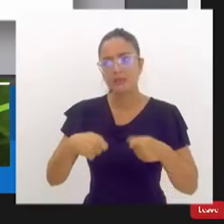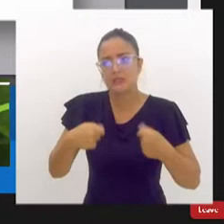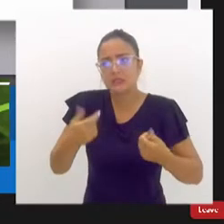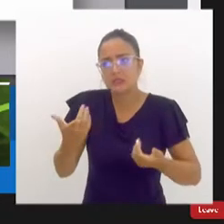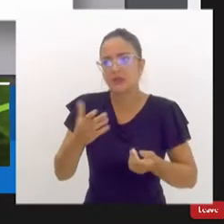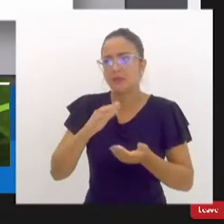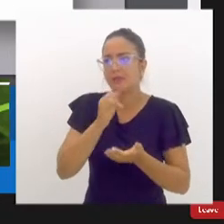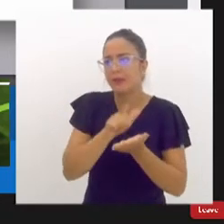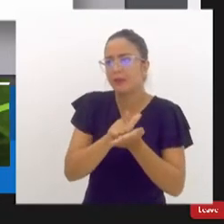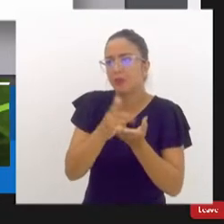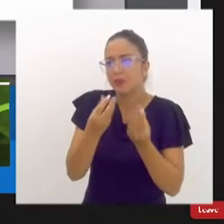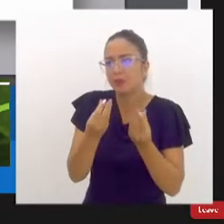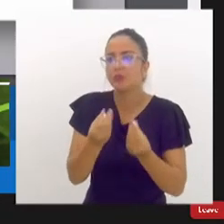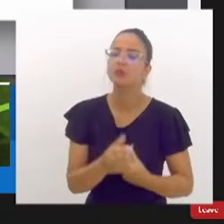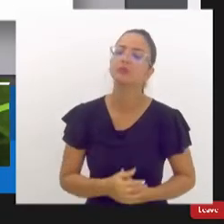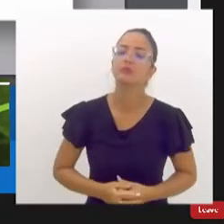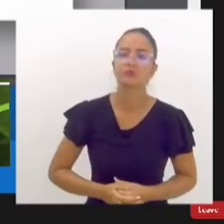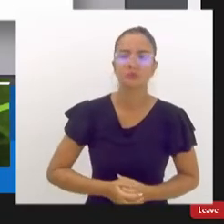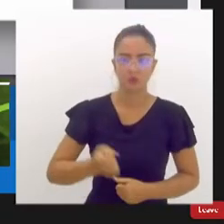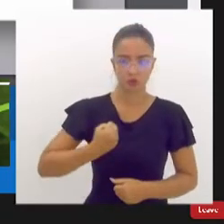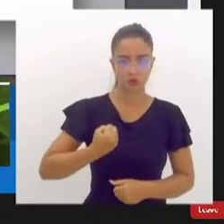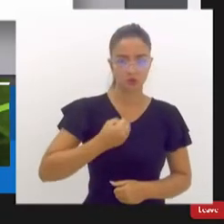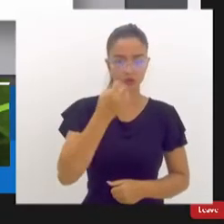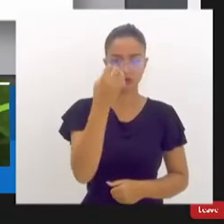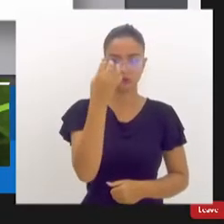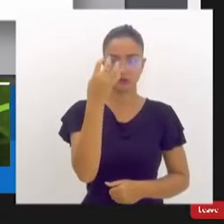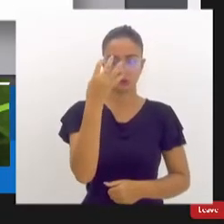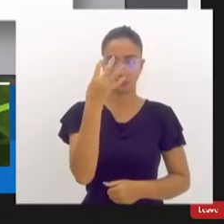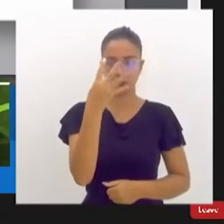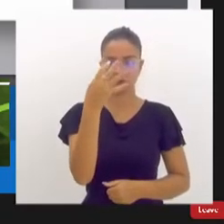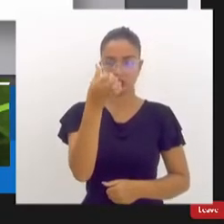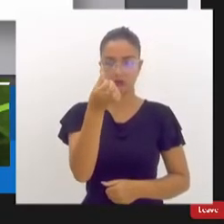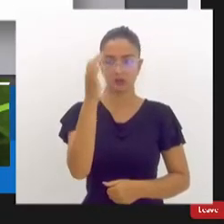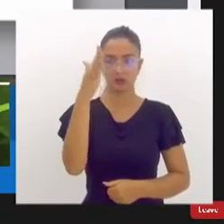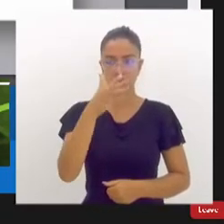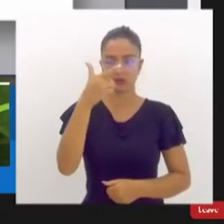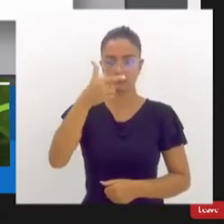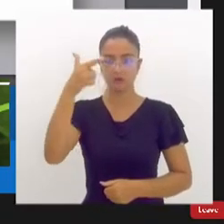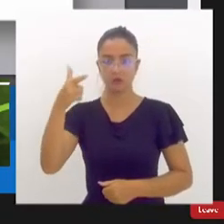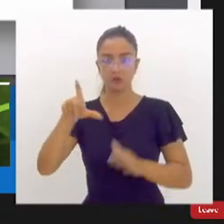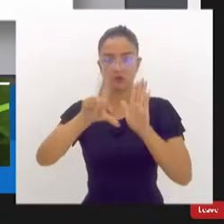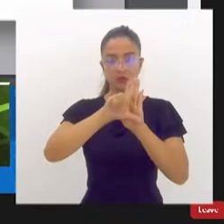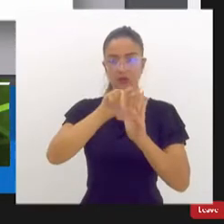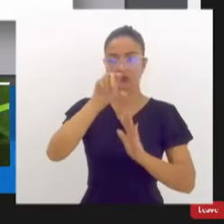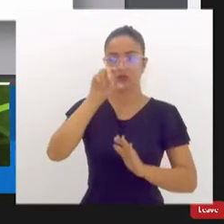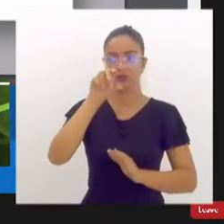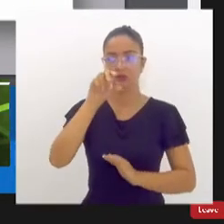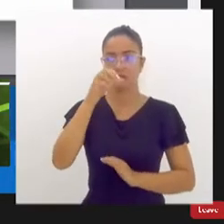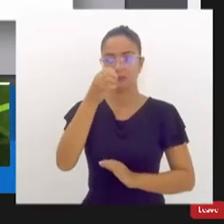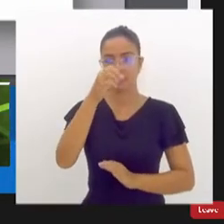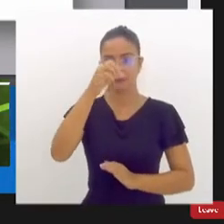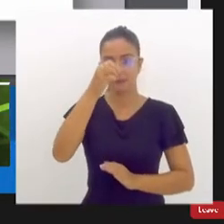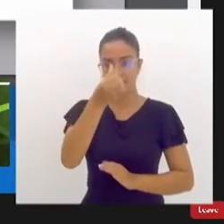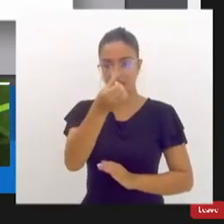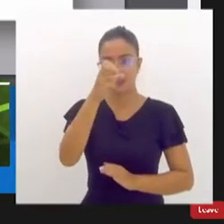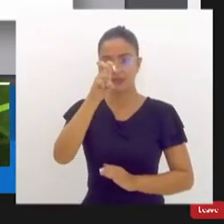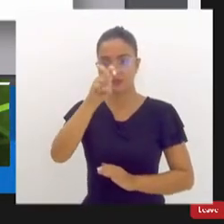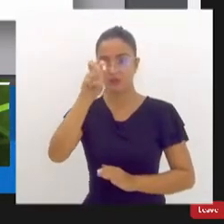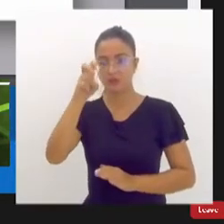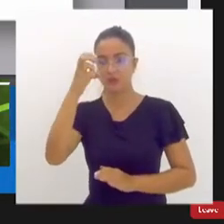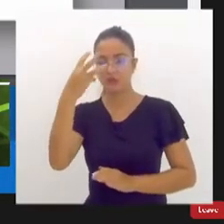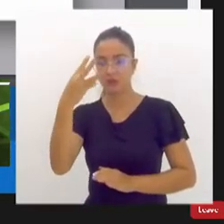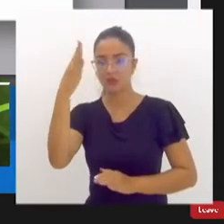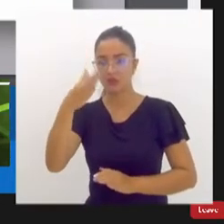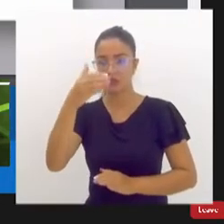de 2022 fala sobre a aplicação da Lei 6553 de 2013 no Rio de Janeiro, e o 49